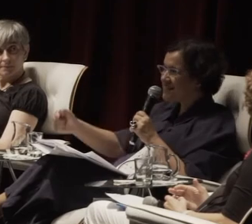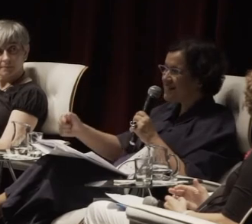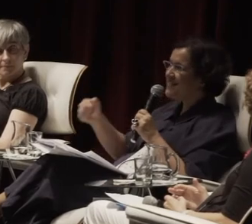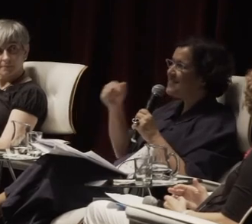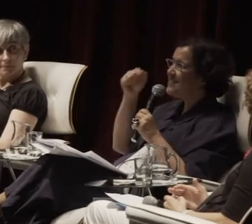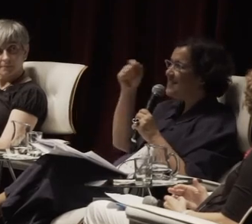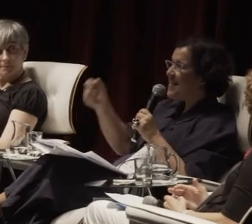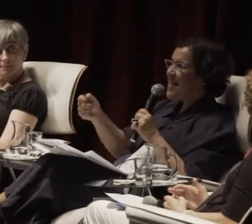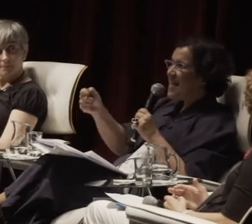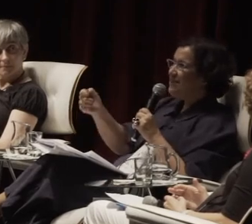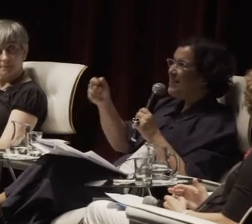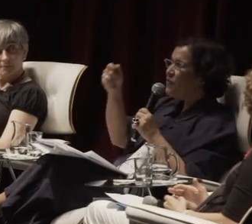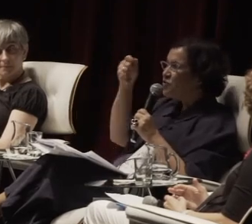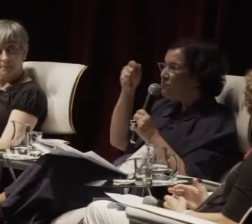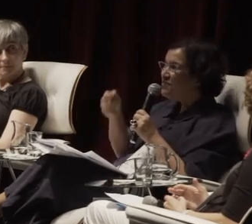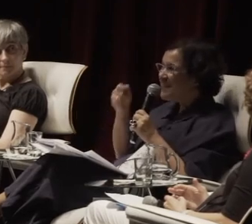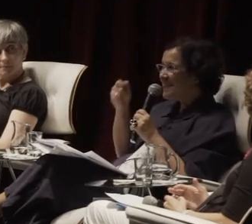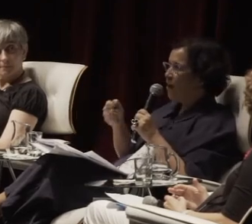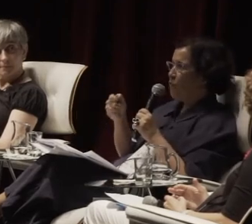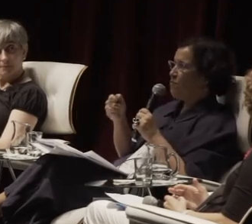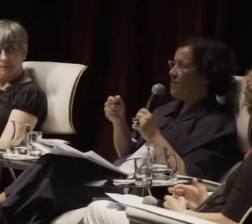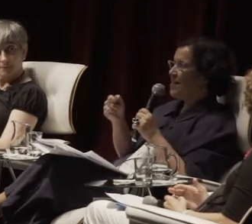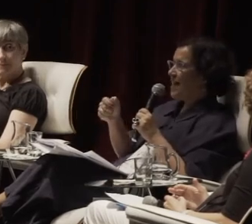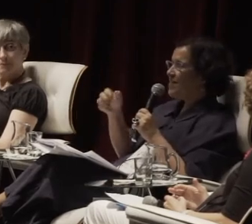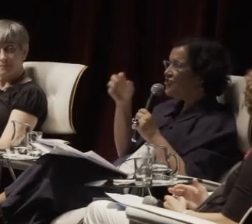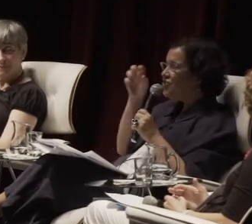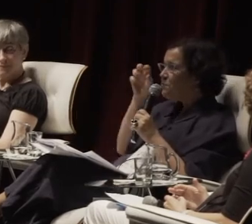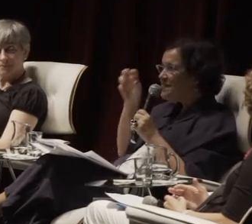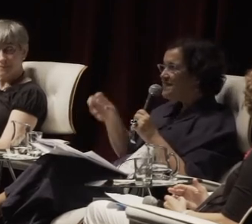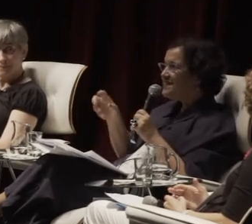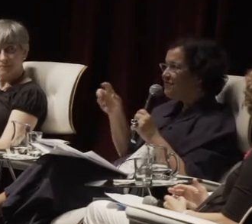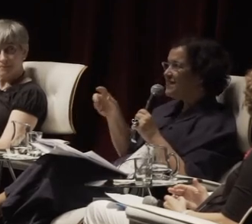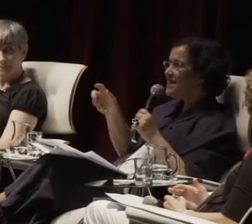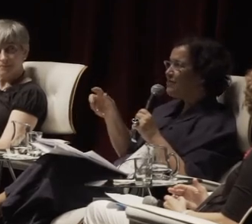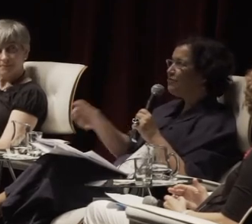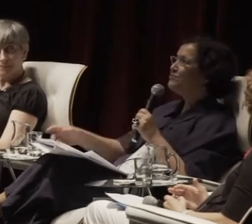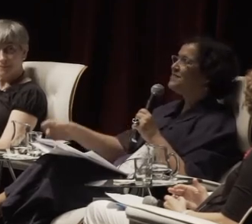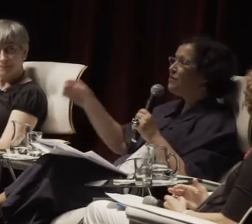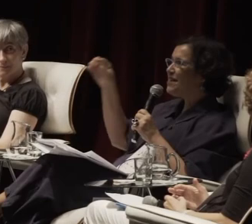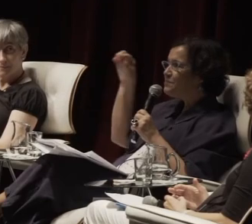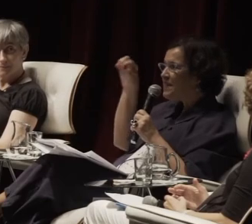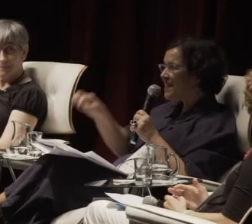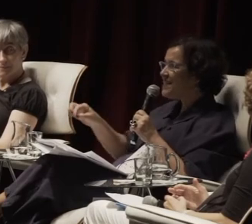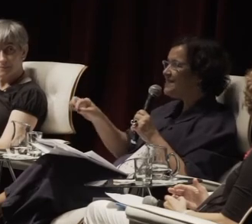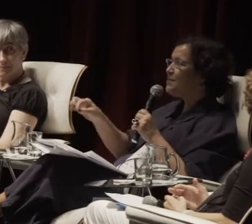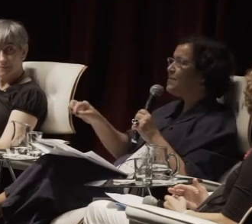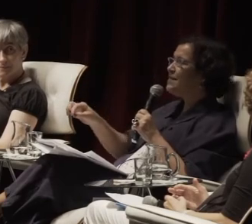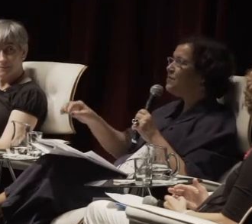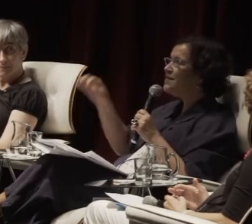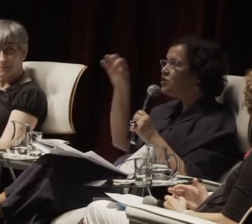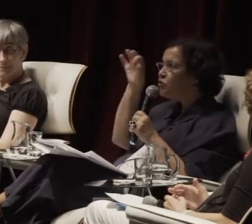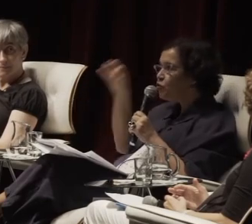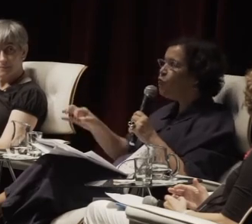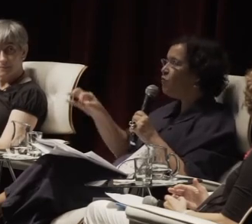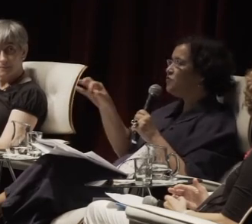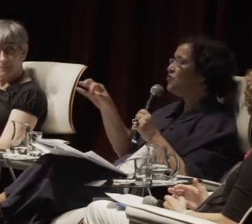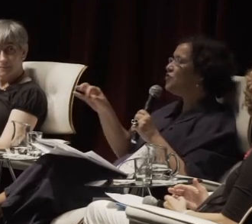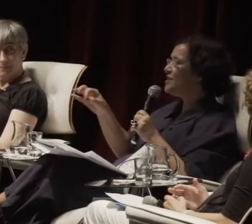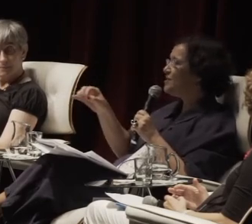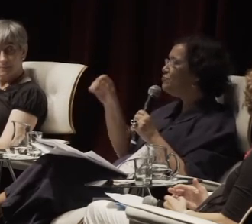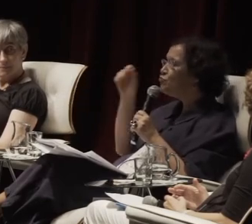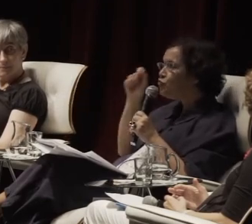fazer parcerias, é um negócio vital. A gente precisa fazer revolução, as pequenas rebeliões